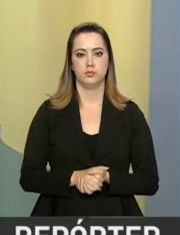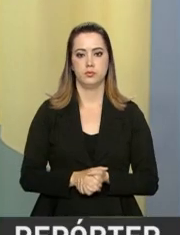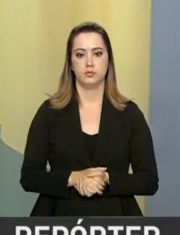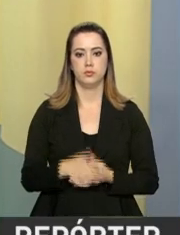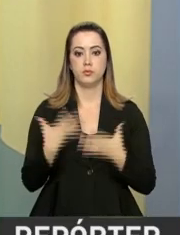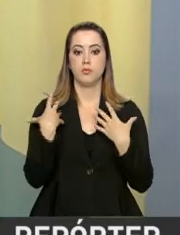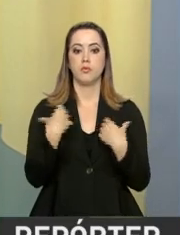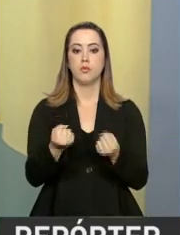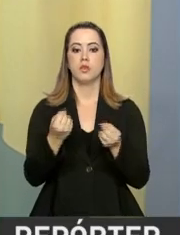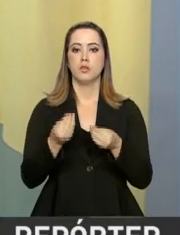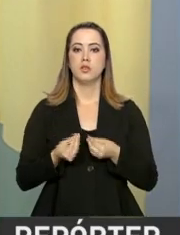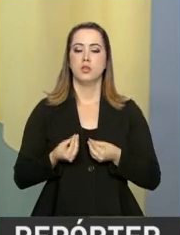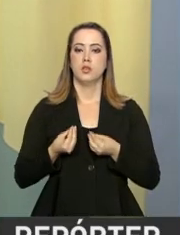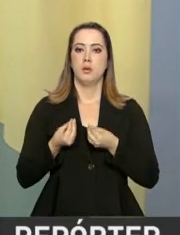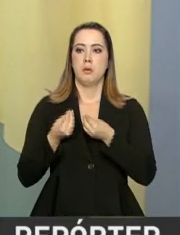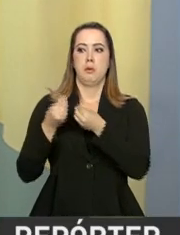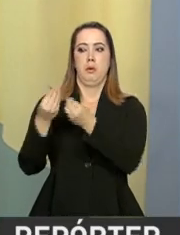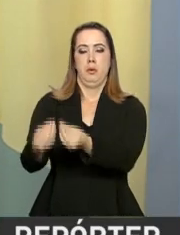Vamos conceder